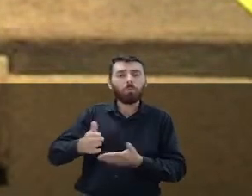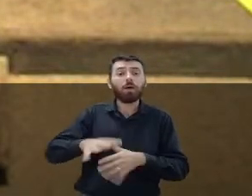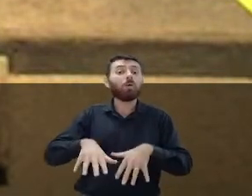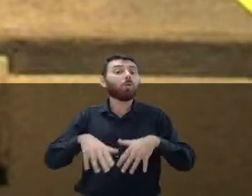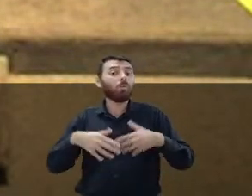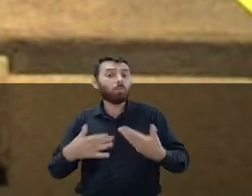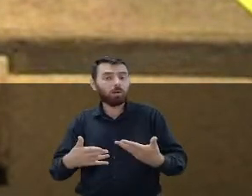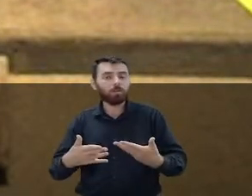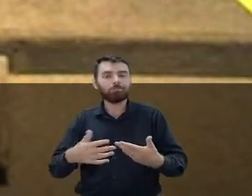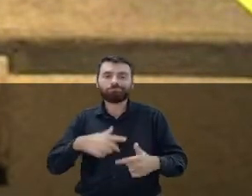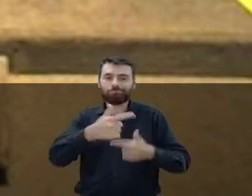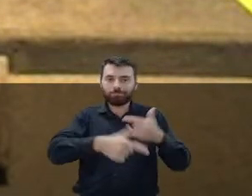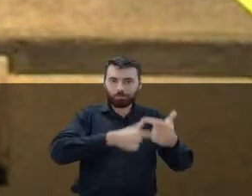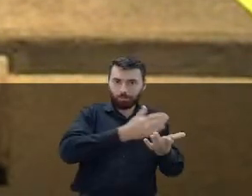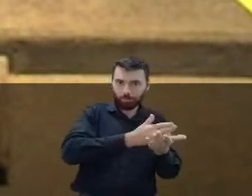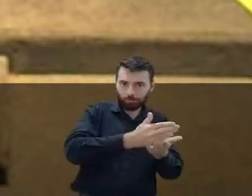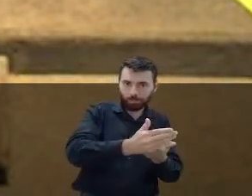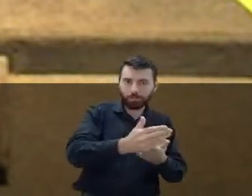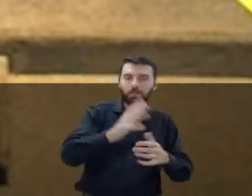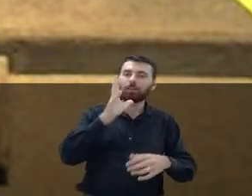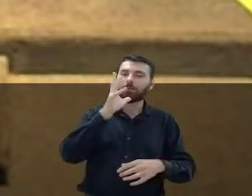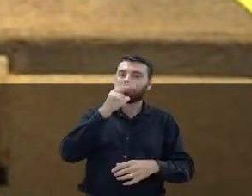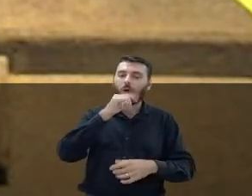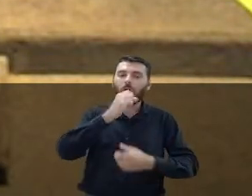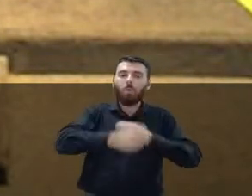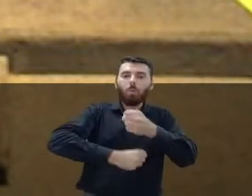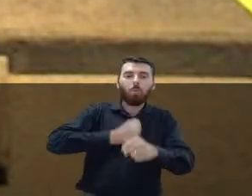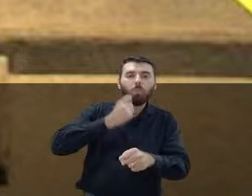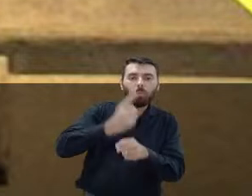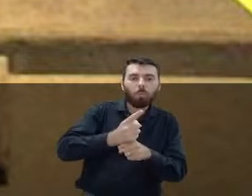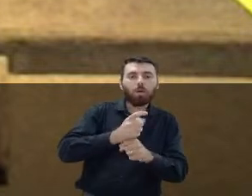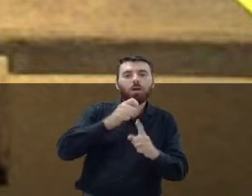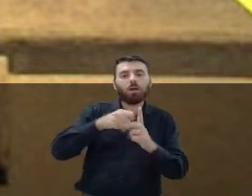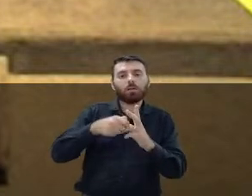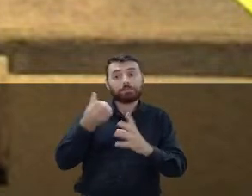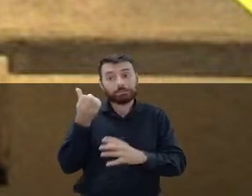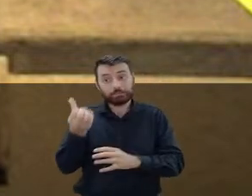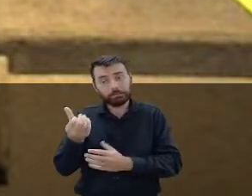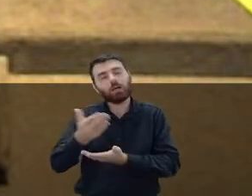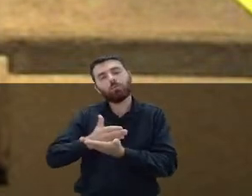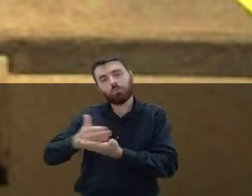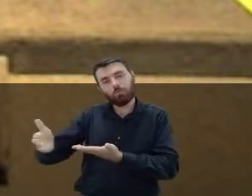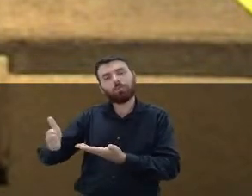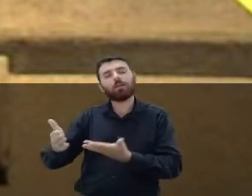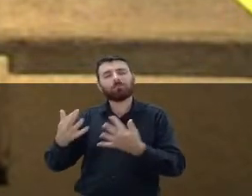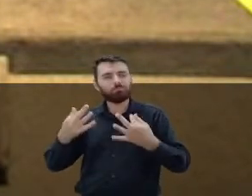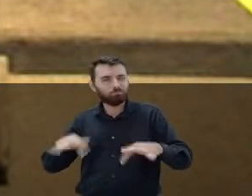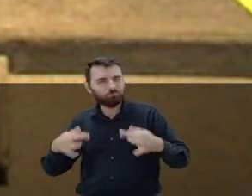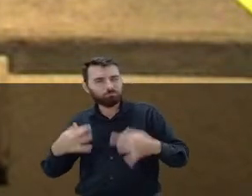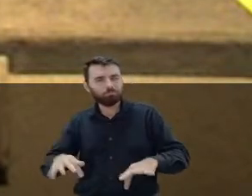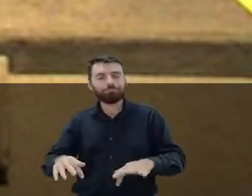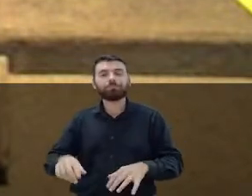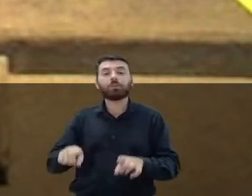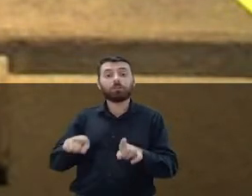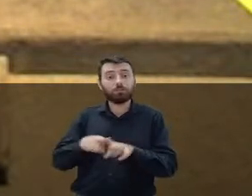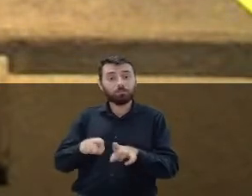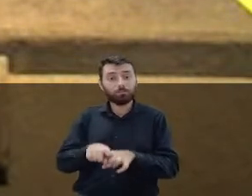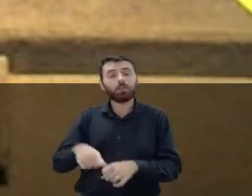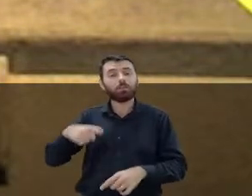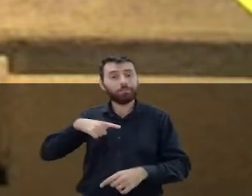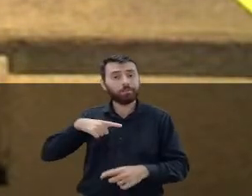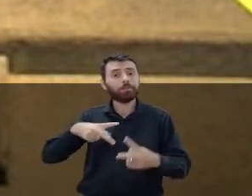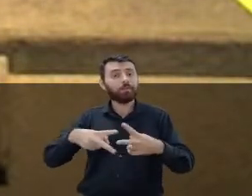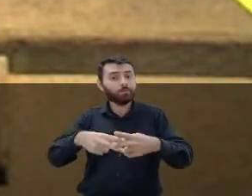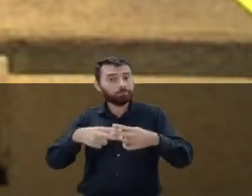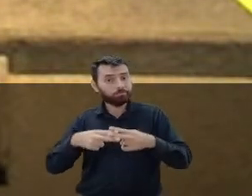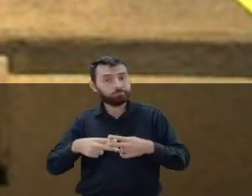partir do início do contrato de trabalho. Informa também que passou por afastamentos de 1 a 2 dias por atestados